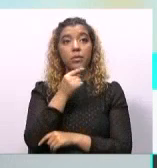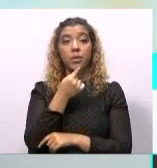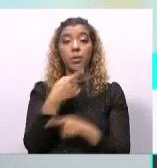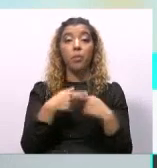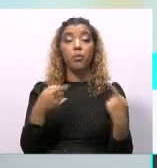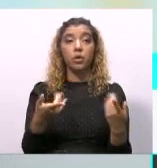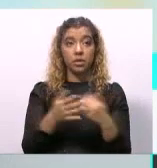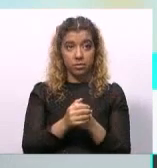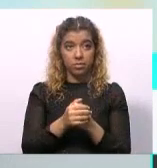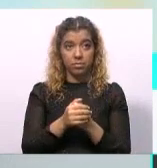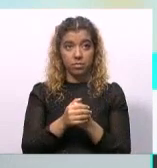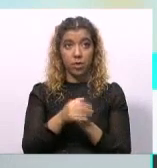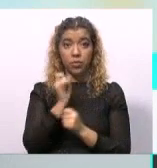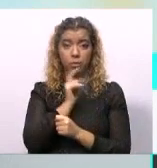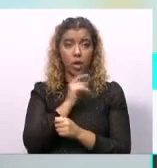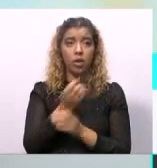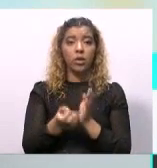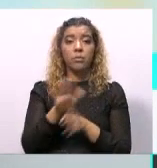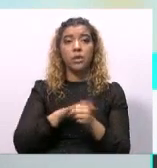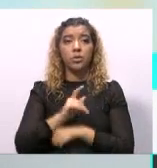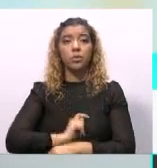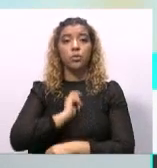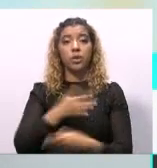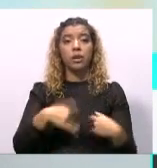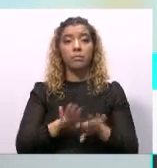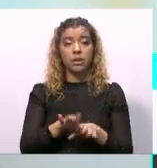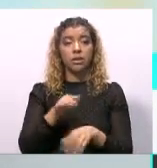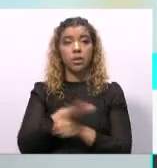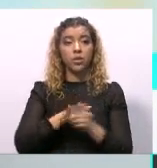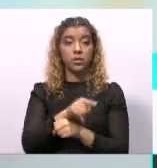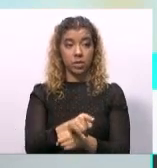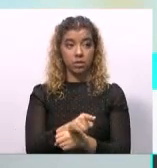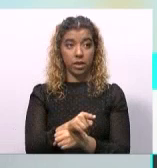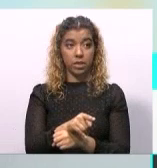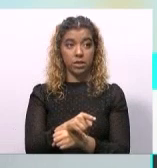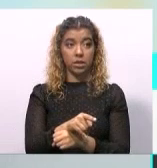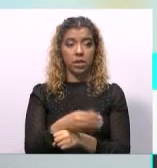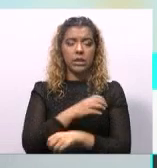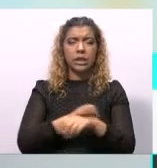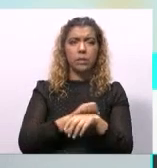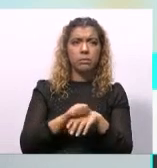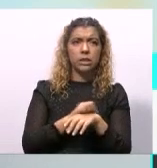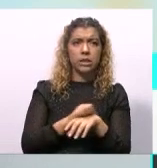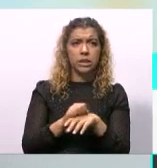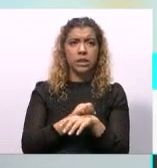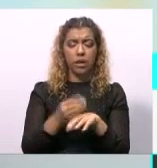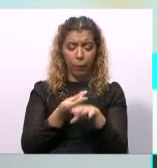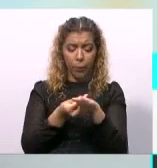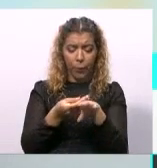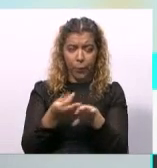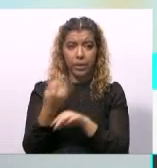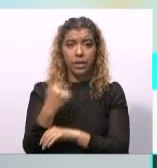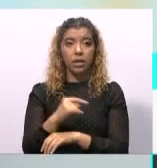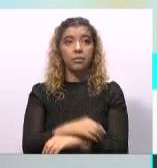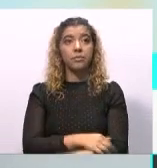causa, que poderá estar aqui uma causa emocional, que é necessário perceber, mas para estas situações, por exemplo, de comichão, situações de prurido